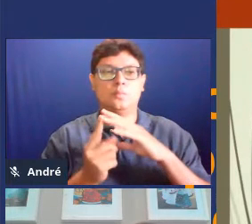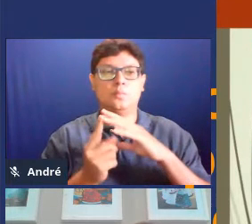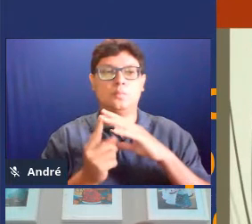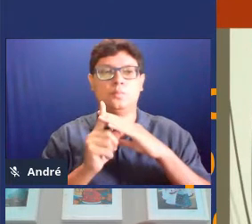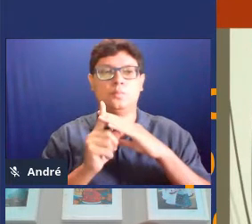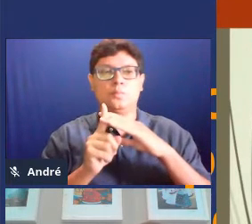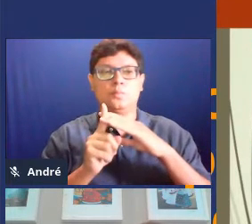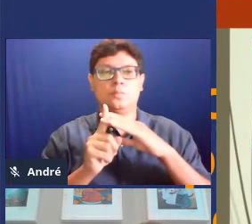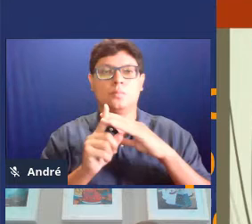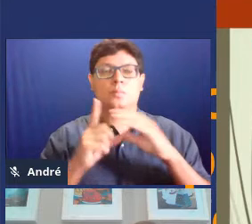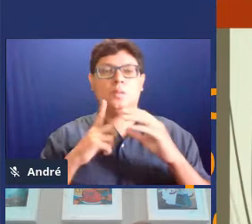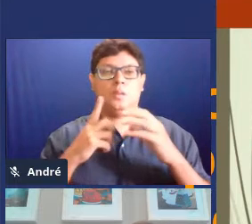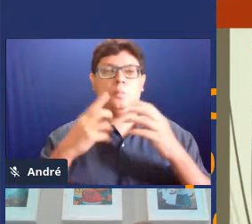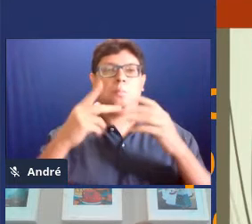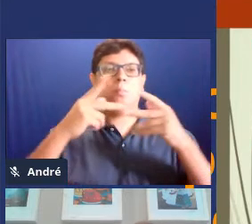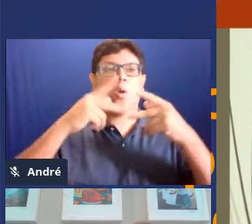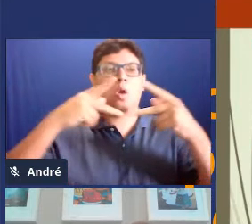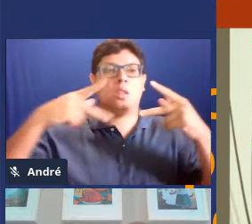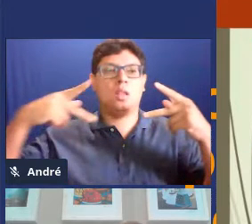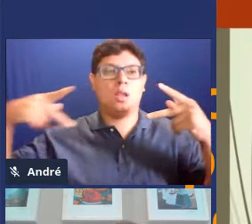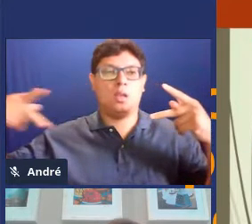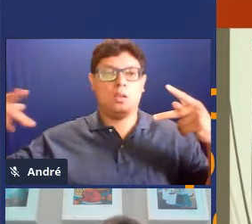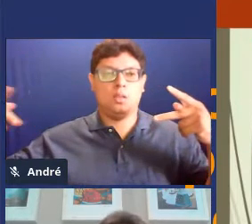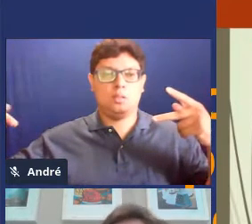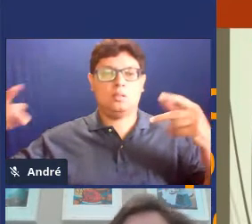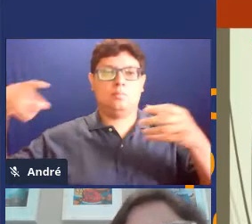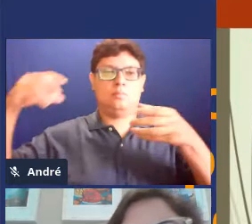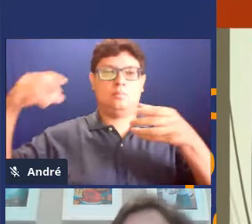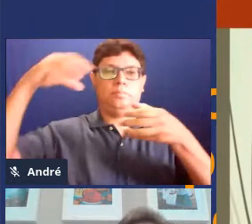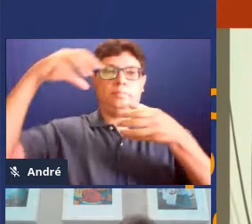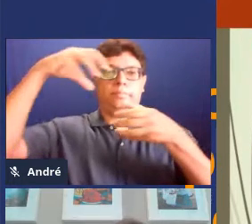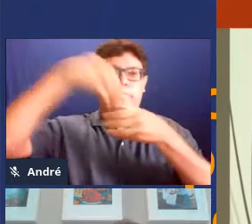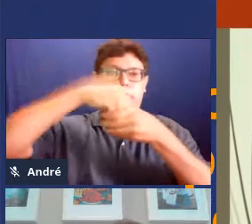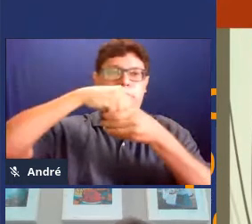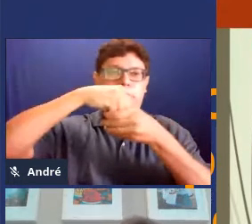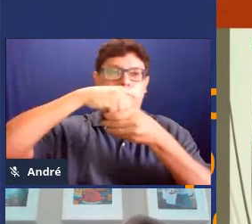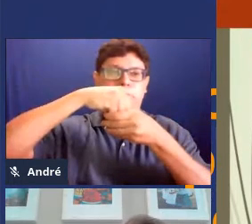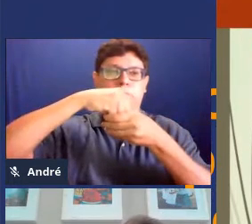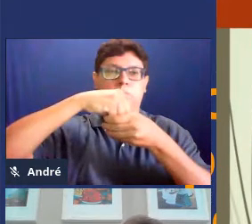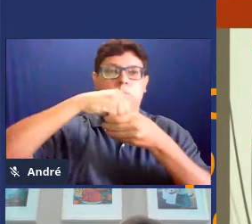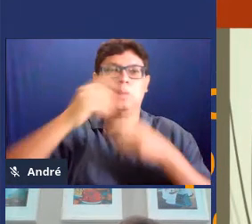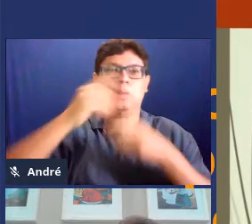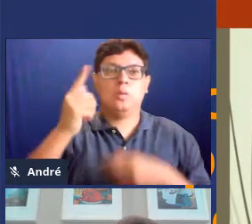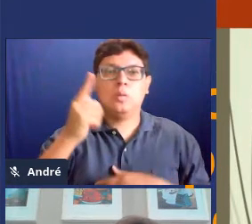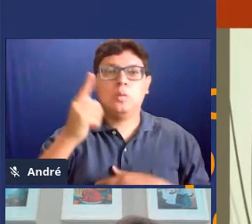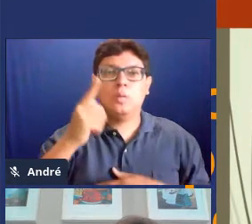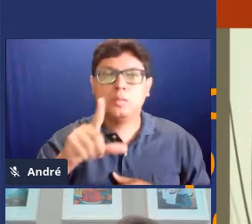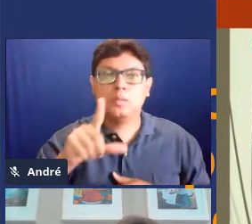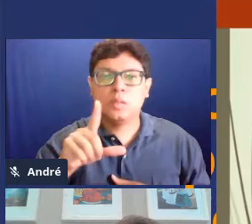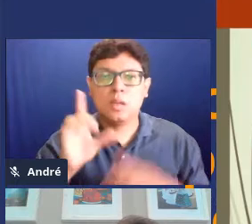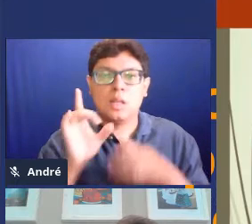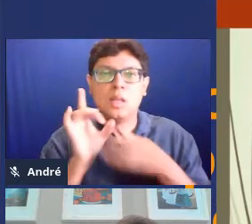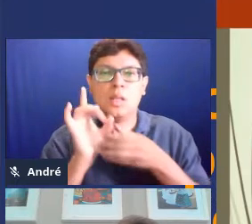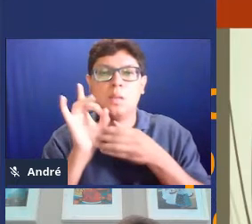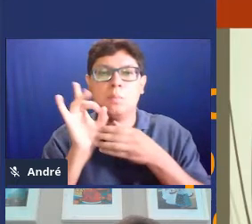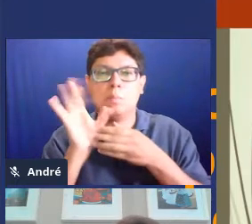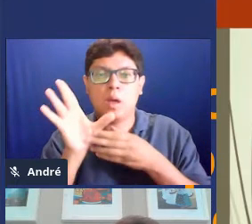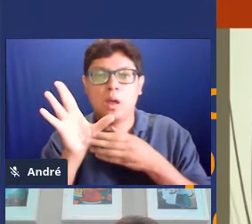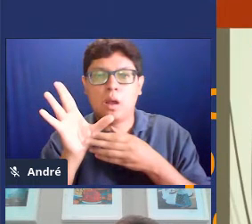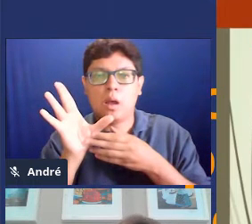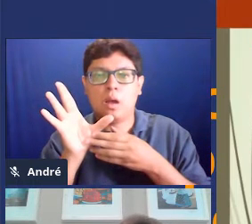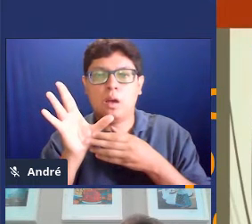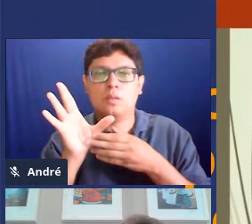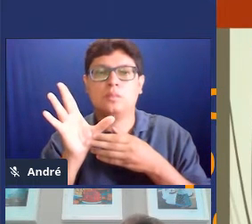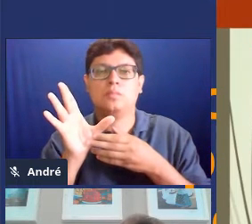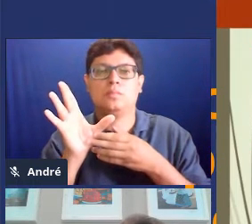tarefa normal. Quando eu quero elaborar um medicamento, eu preciso atingir esse